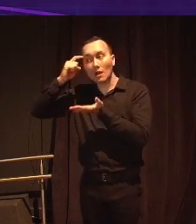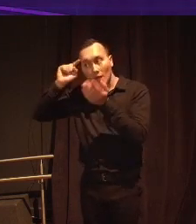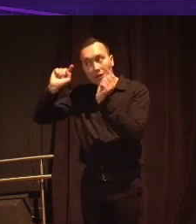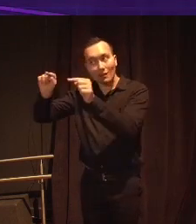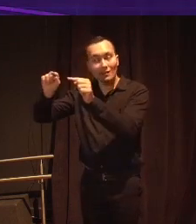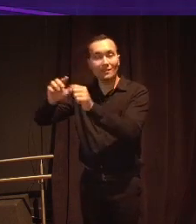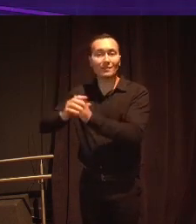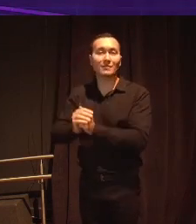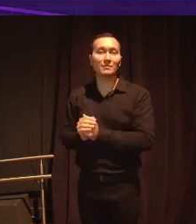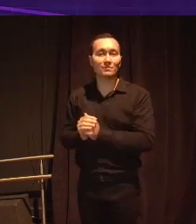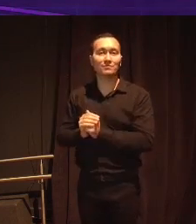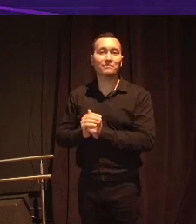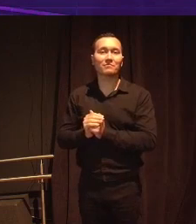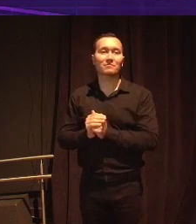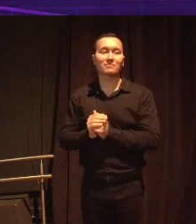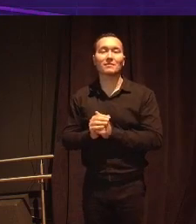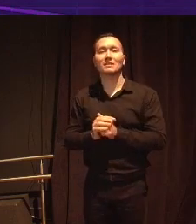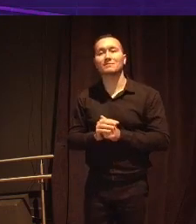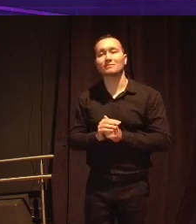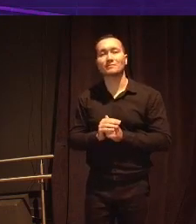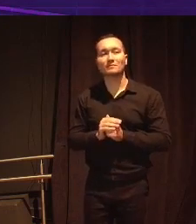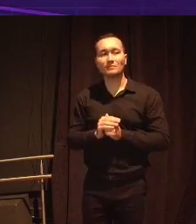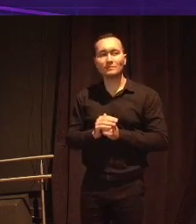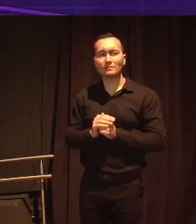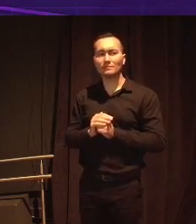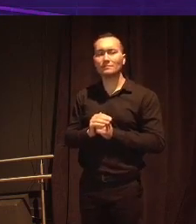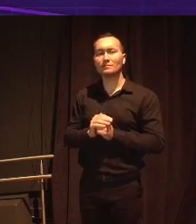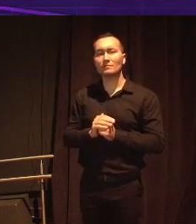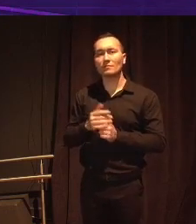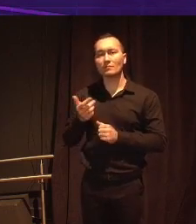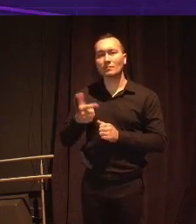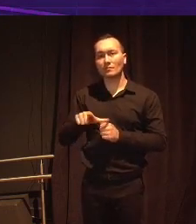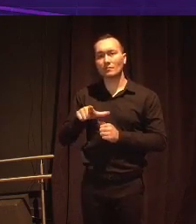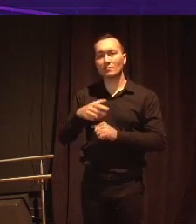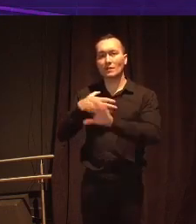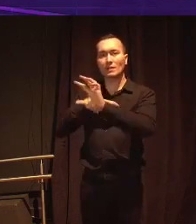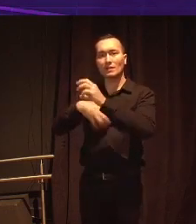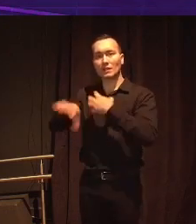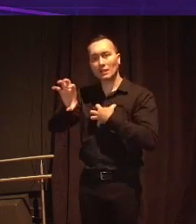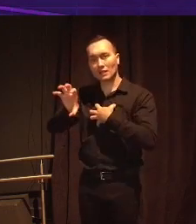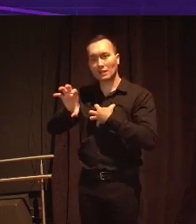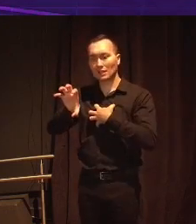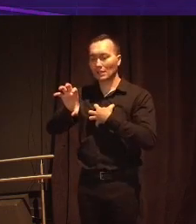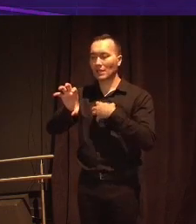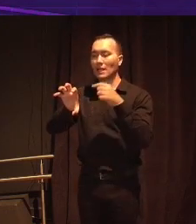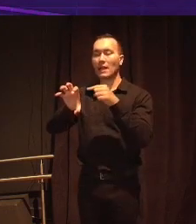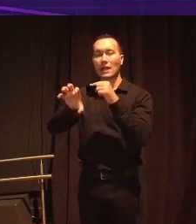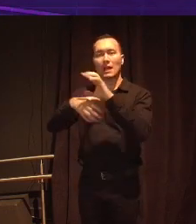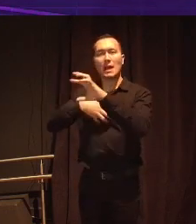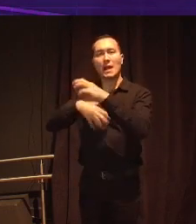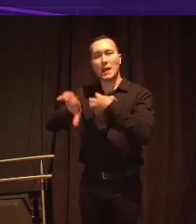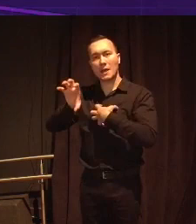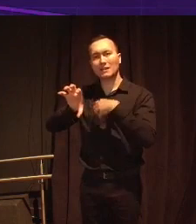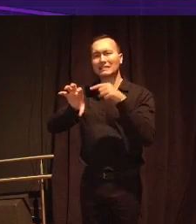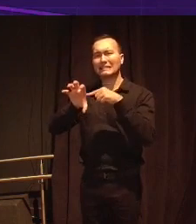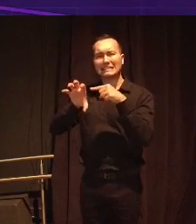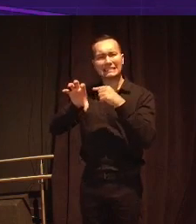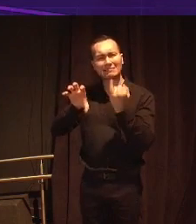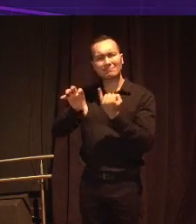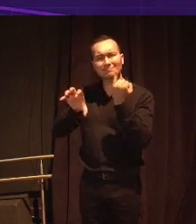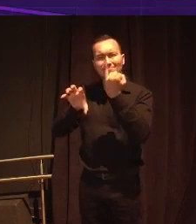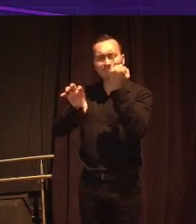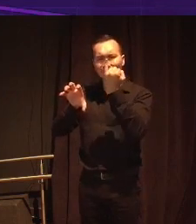em tudo que a gente faz. A empatia, né? E acho que vem com a humanização também, como é que a gente é empático, se coloca no lugar do